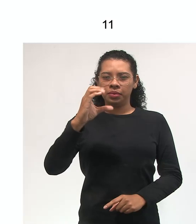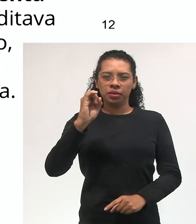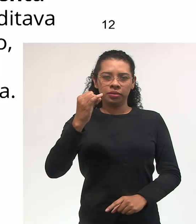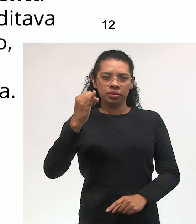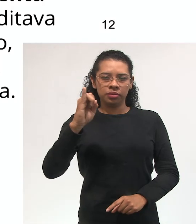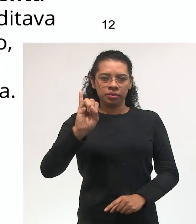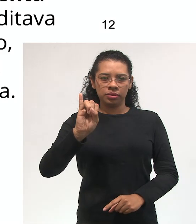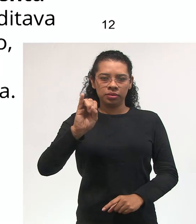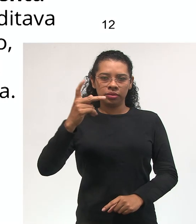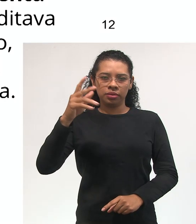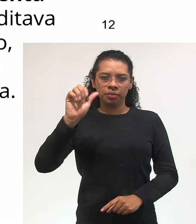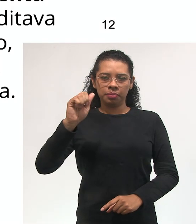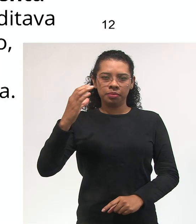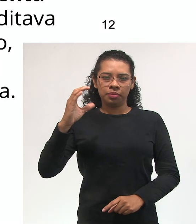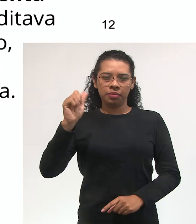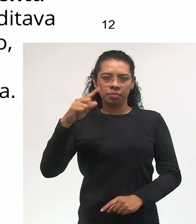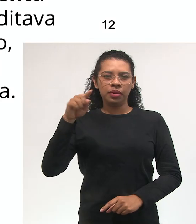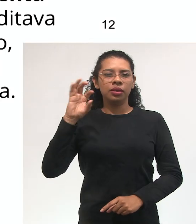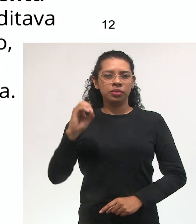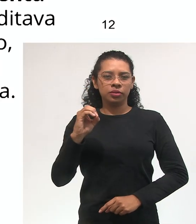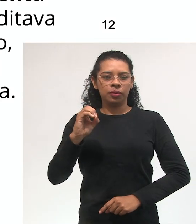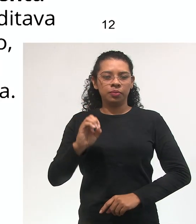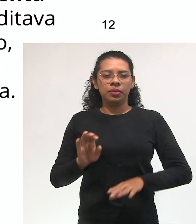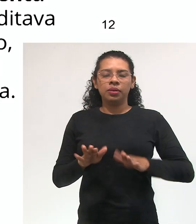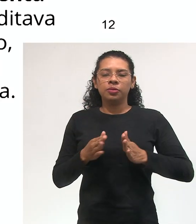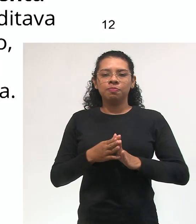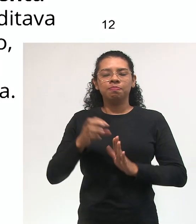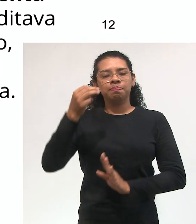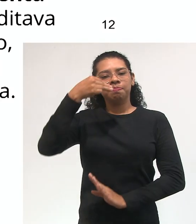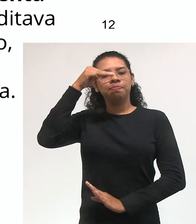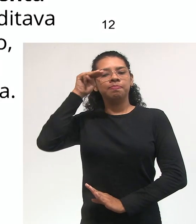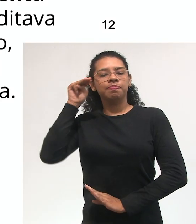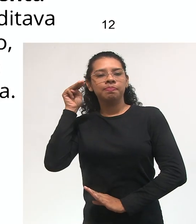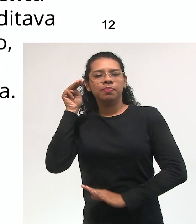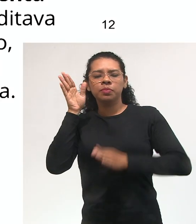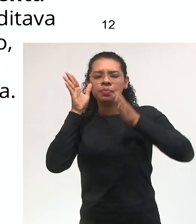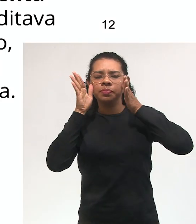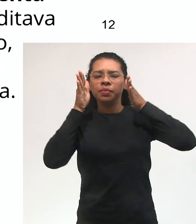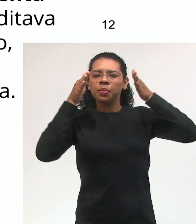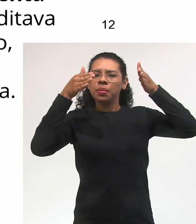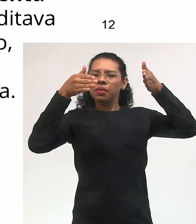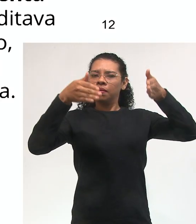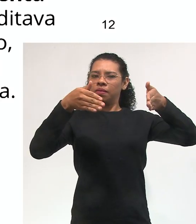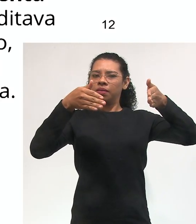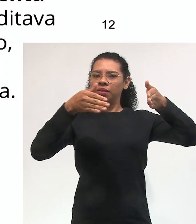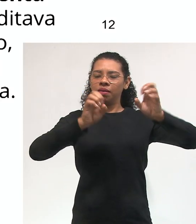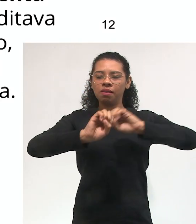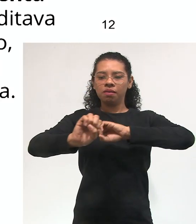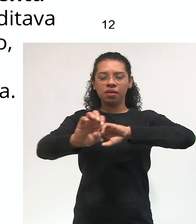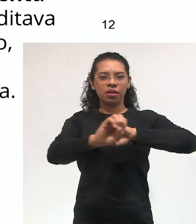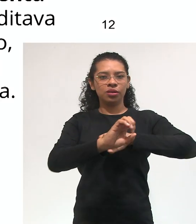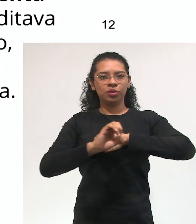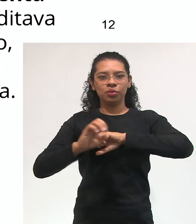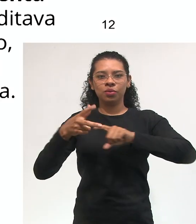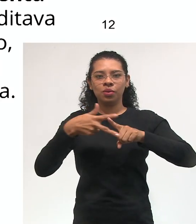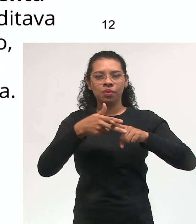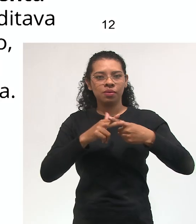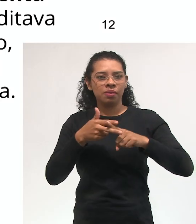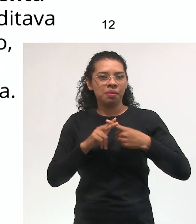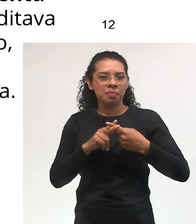pouco. Então, Karl Marx ele vai ver, né, a educação como essa ferramenta crucial